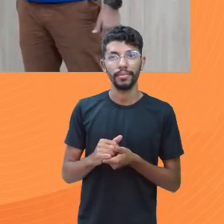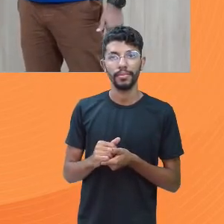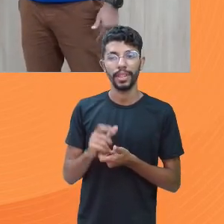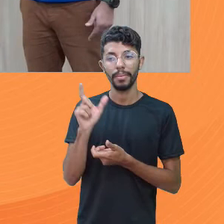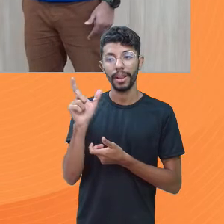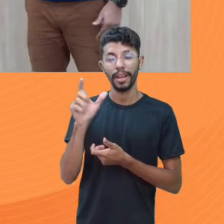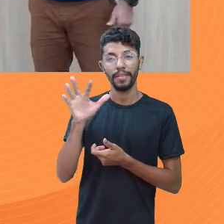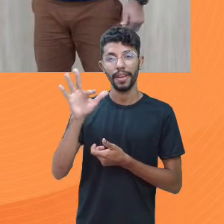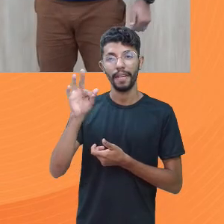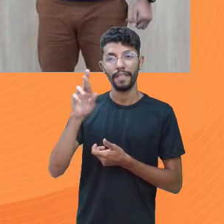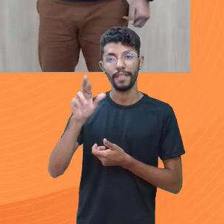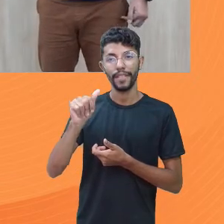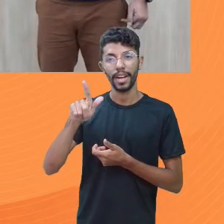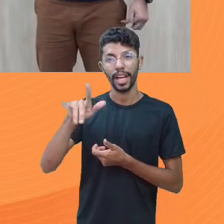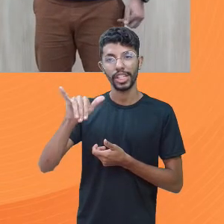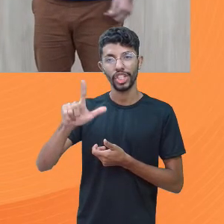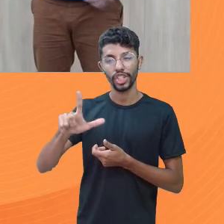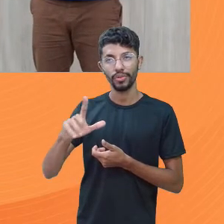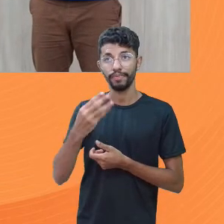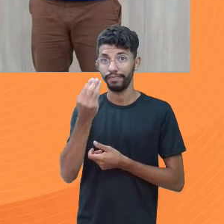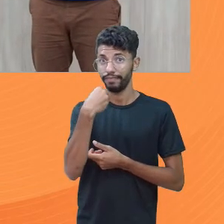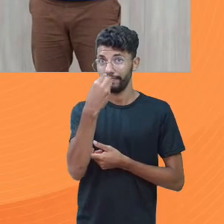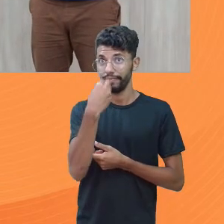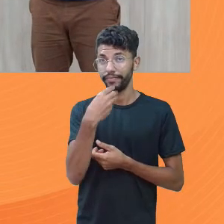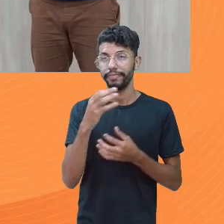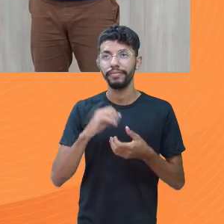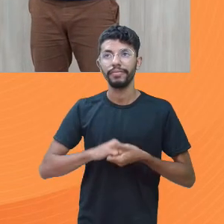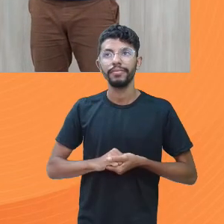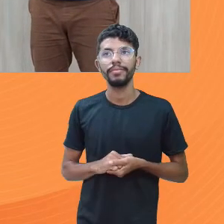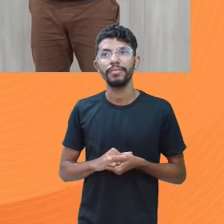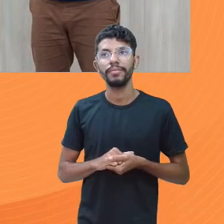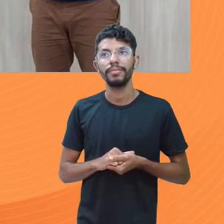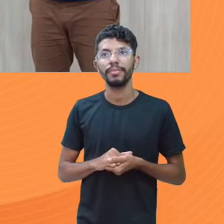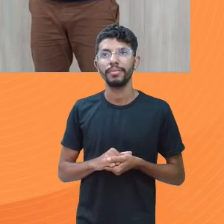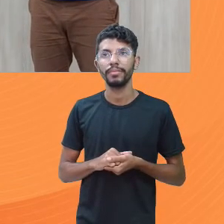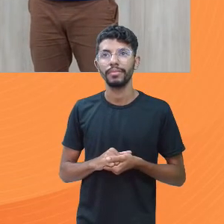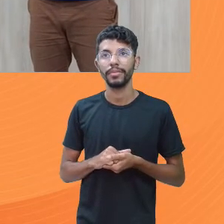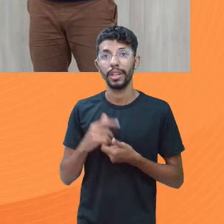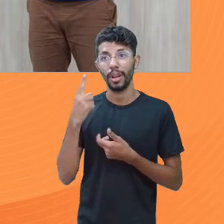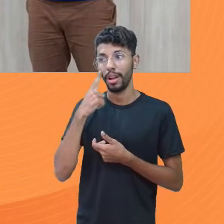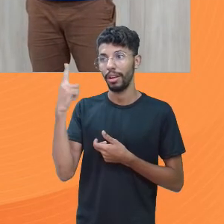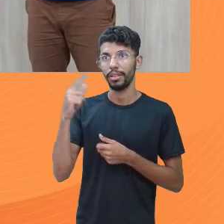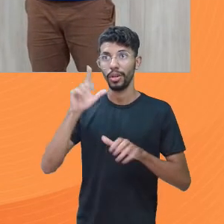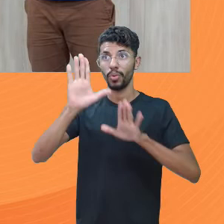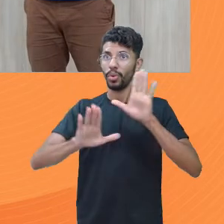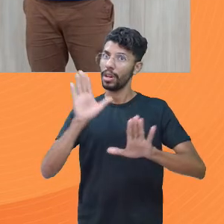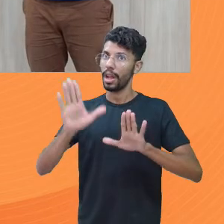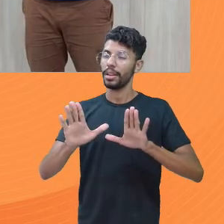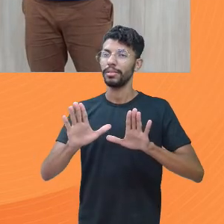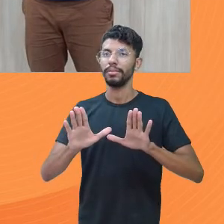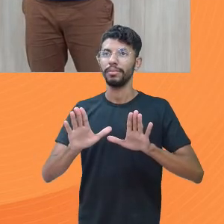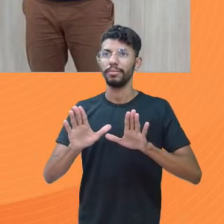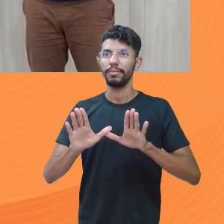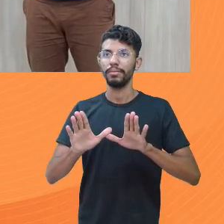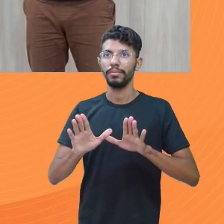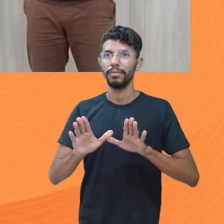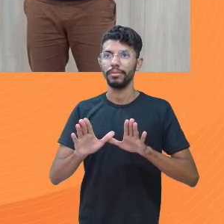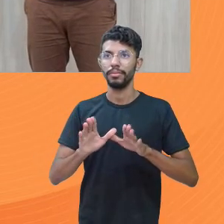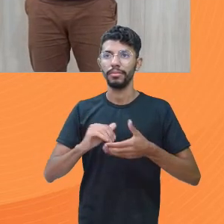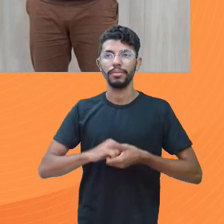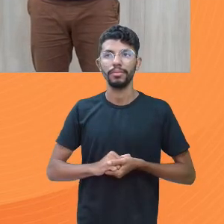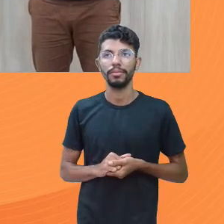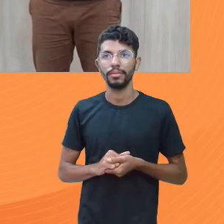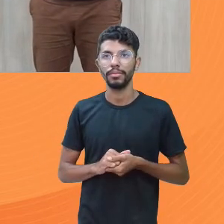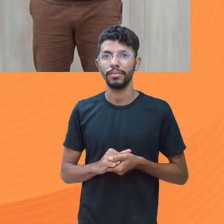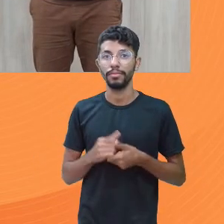Fragile. Fragile. Vamos lá. Beware. Cuidado. Dangerous animal. Do not